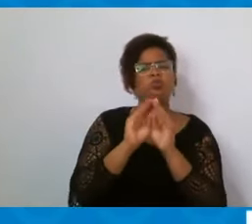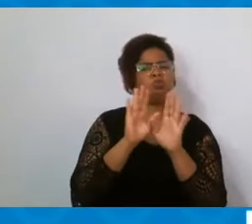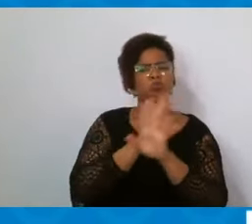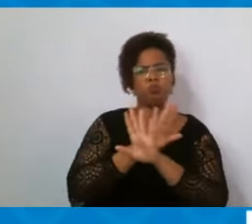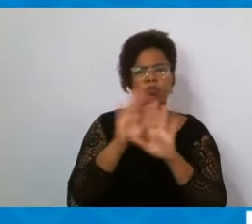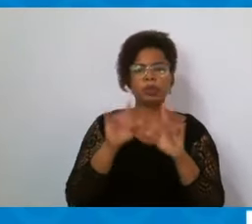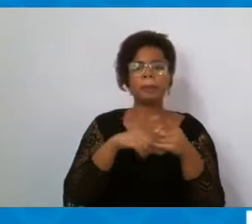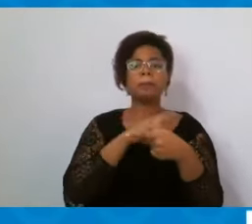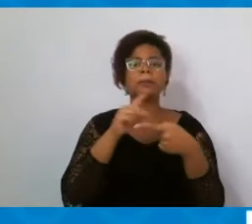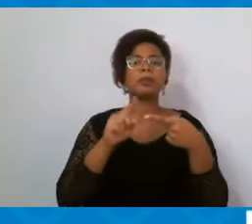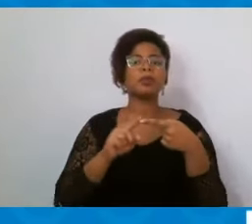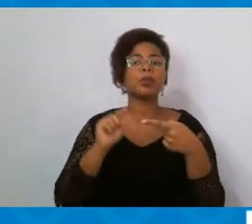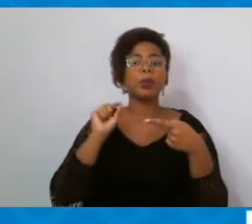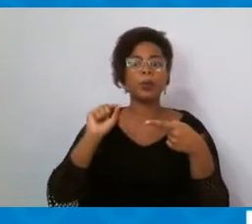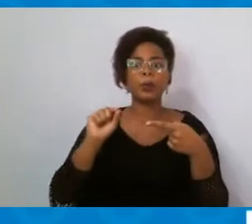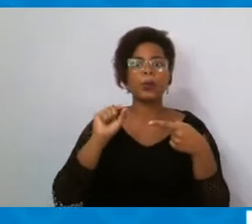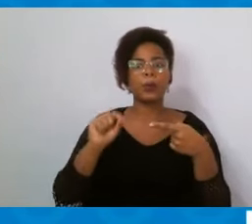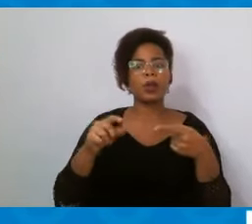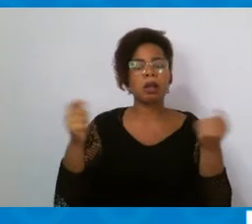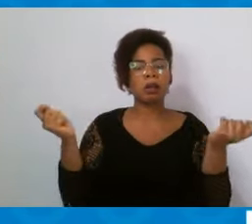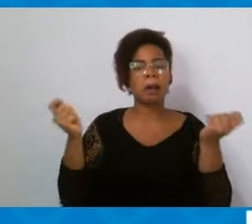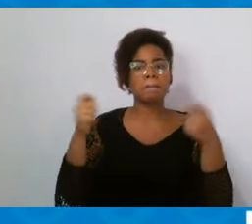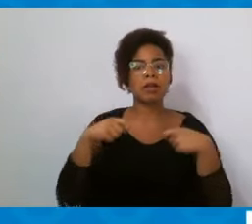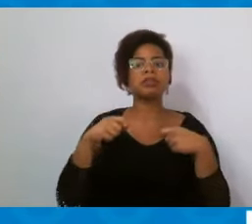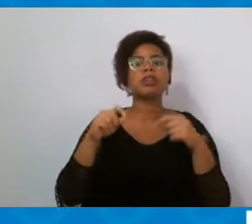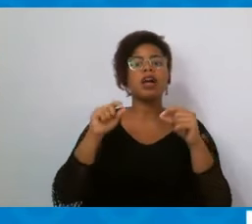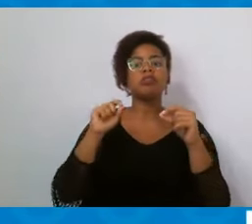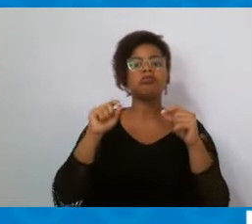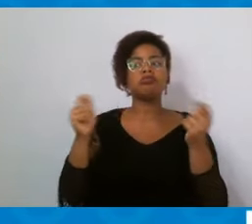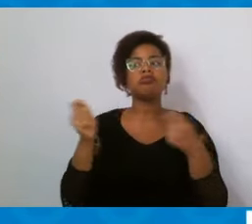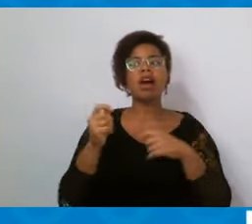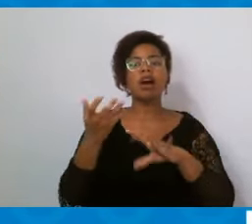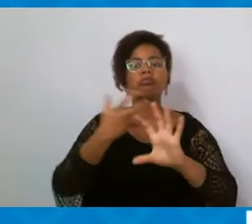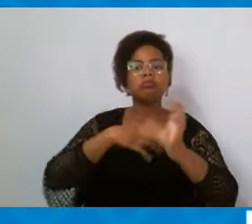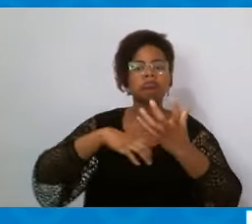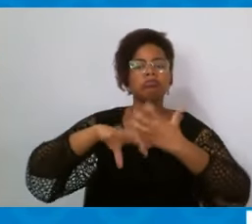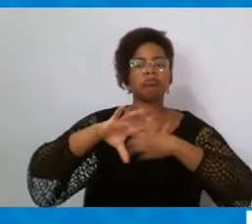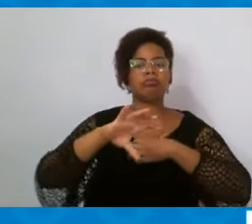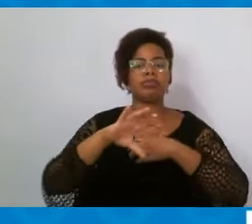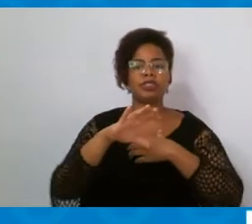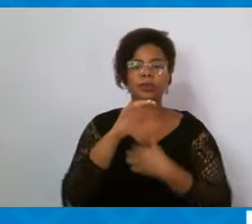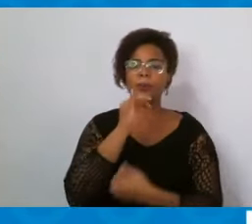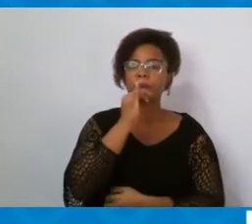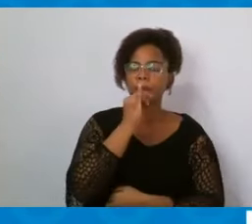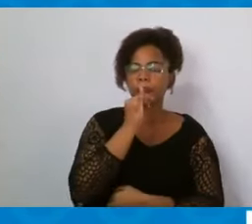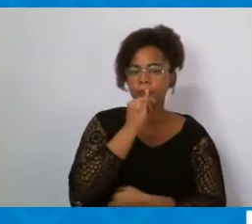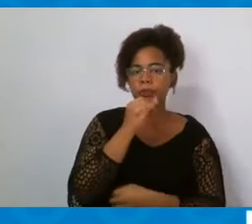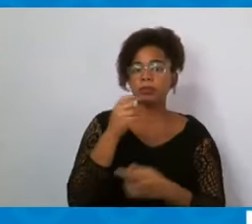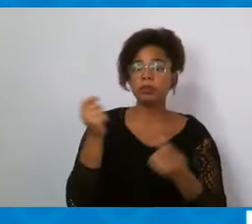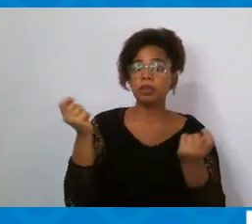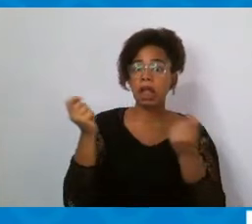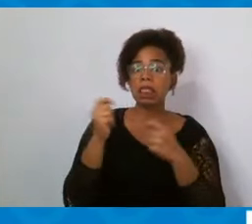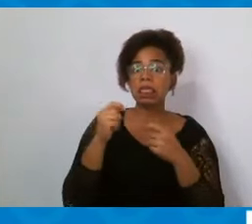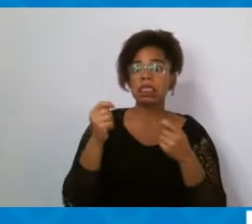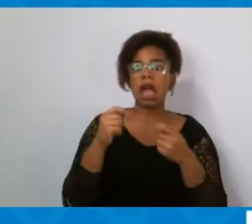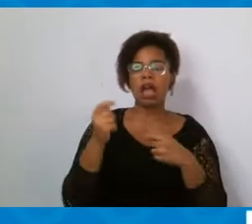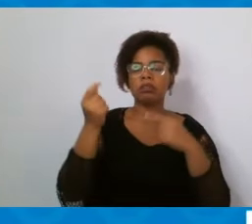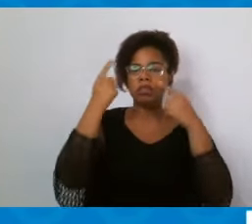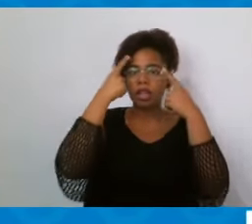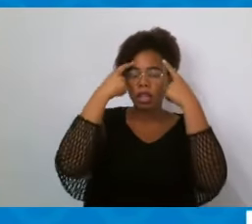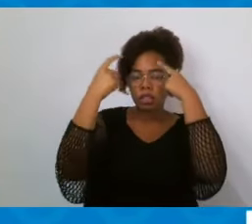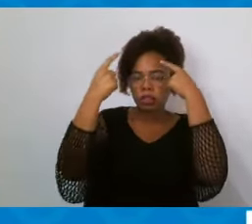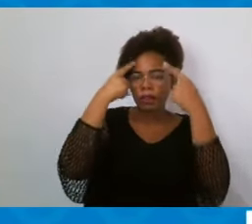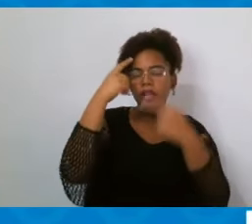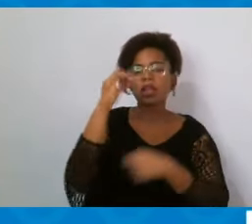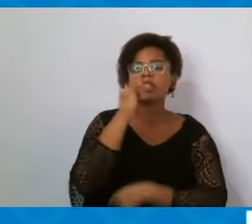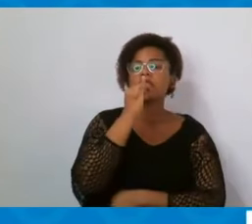nossa capacidade de ver o mundo com os olhos de outros. Tá certo? A gente é mais criativo quando a gente consegue passear